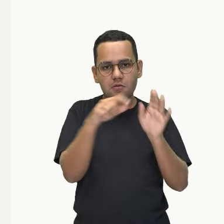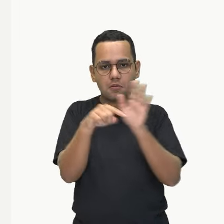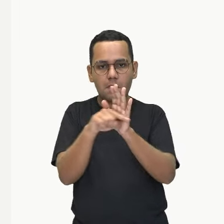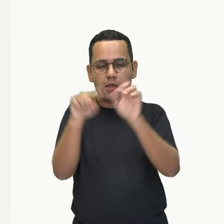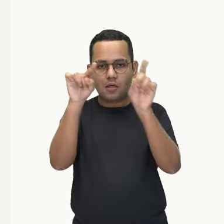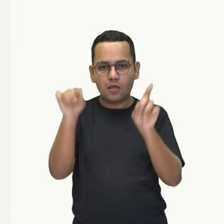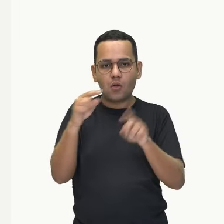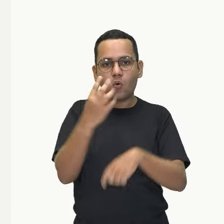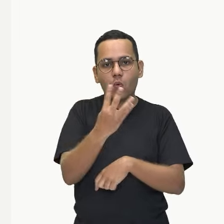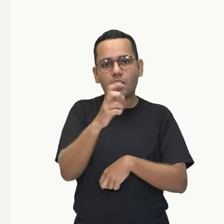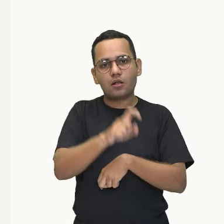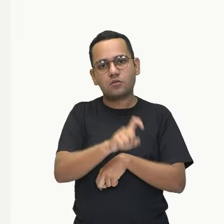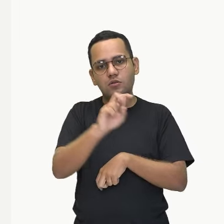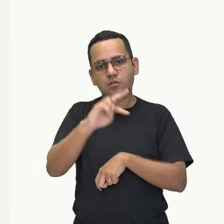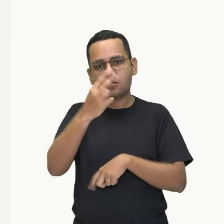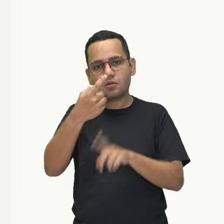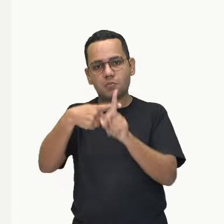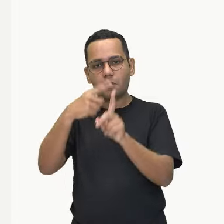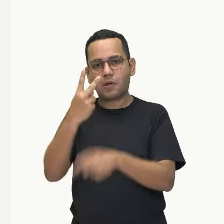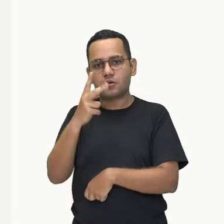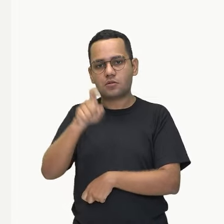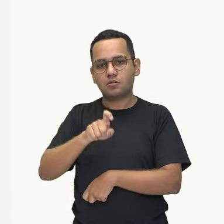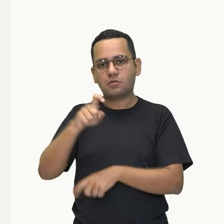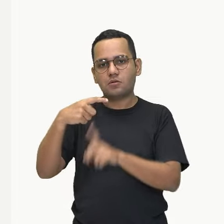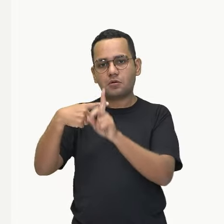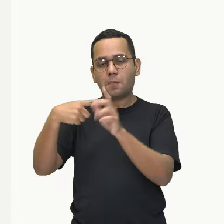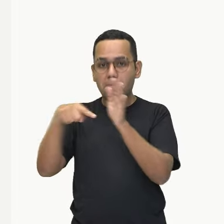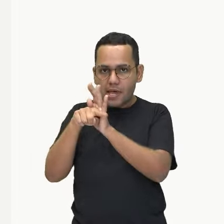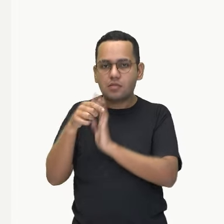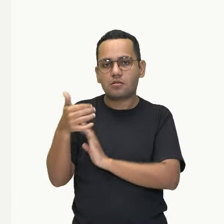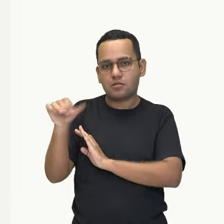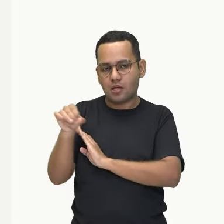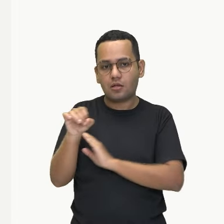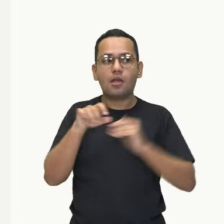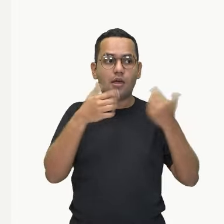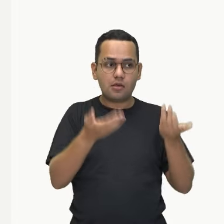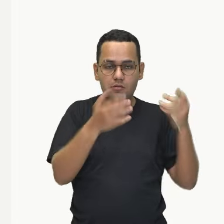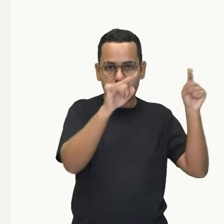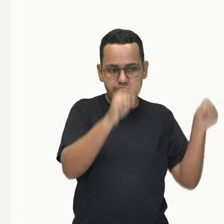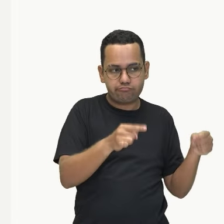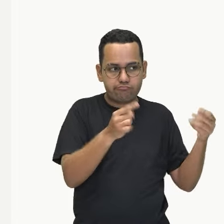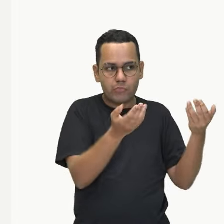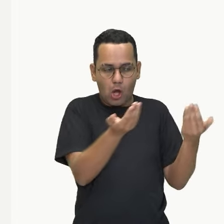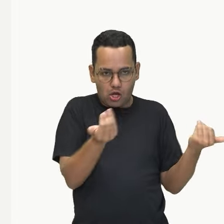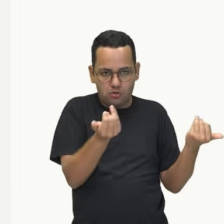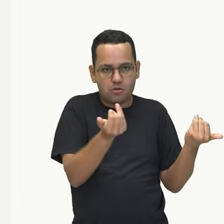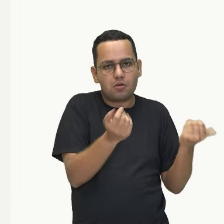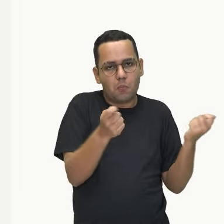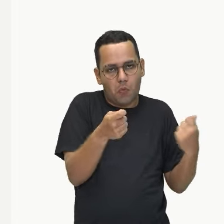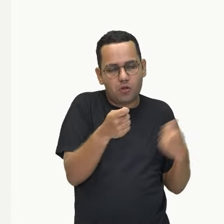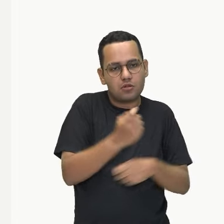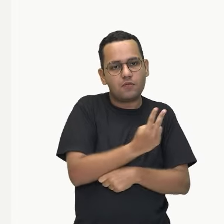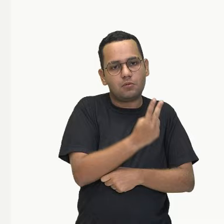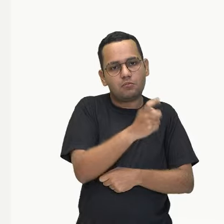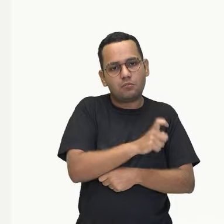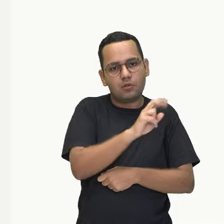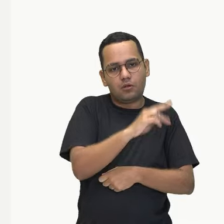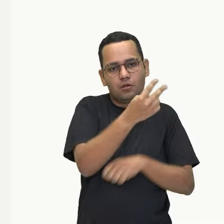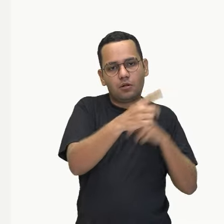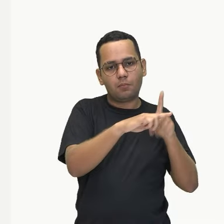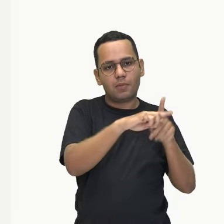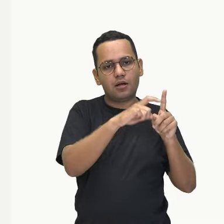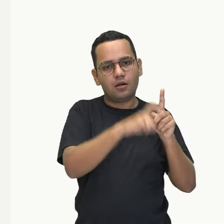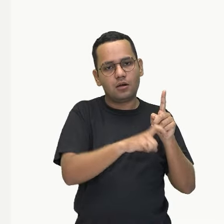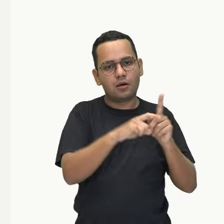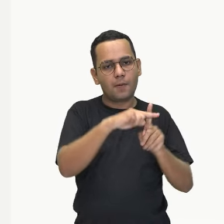repito ele do mesmo jeitinho que ele está aí, porque ele não possui sinal na frente dele. O meu segundo, eu vou fazer ali o